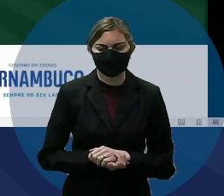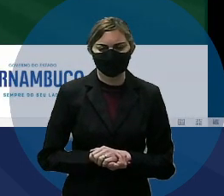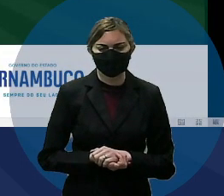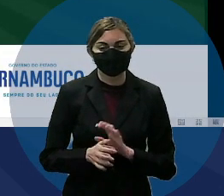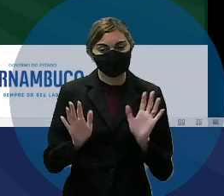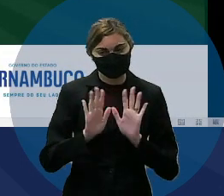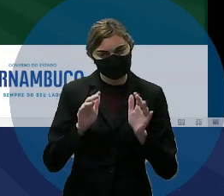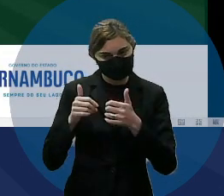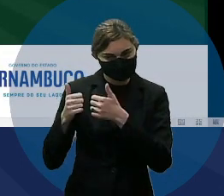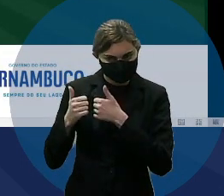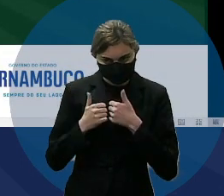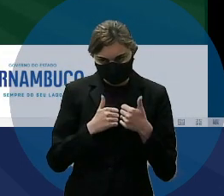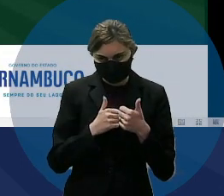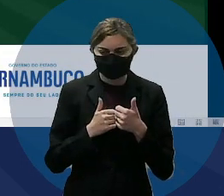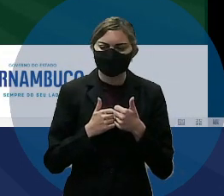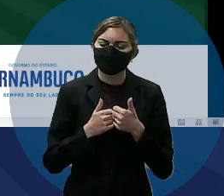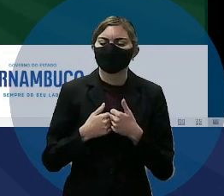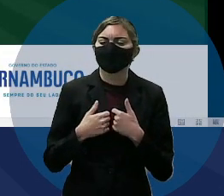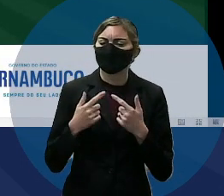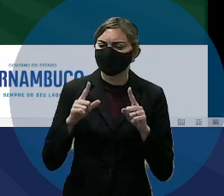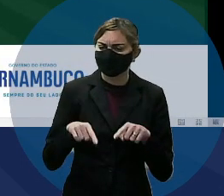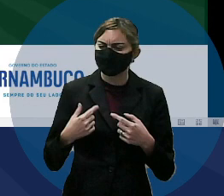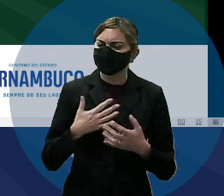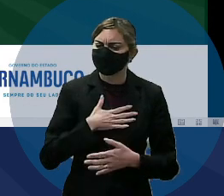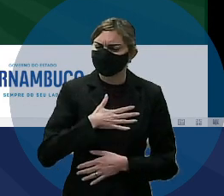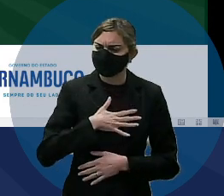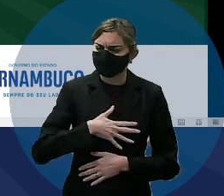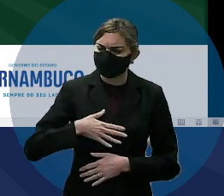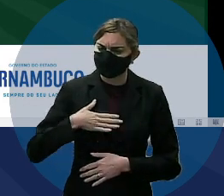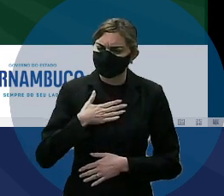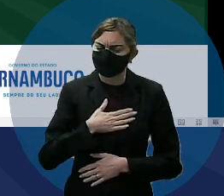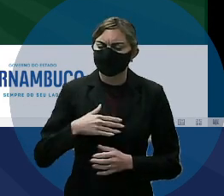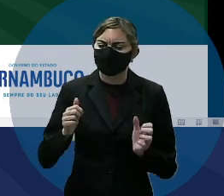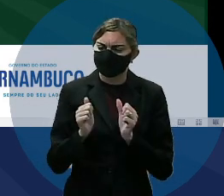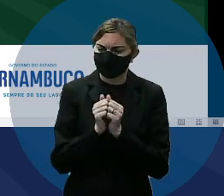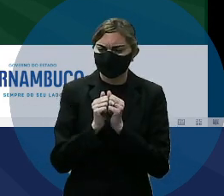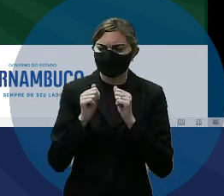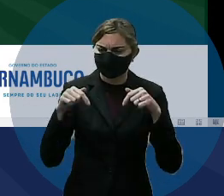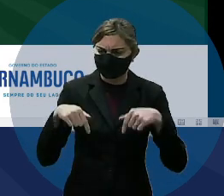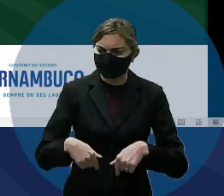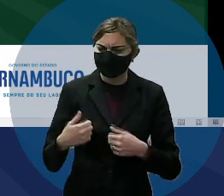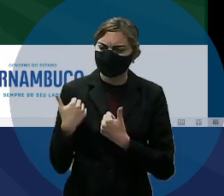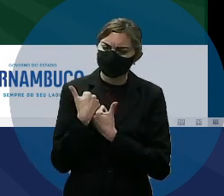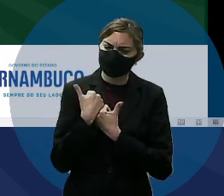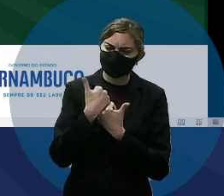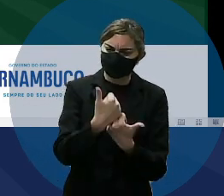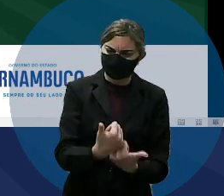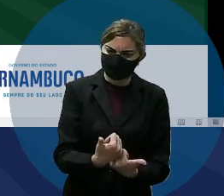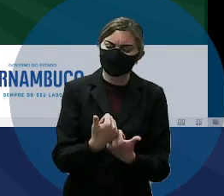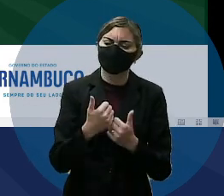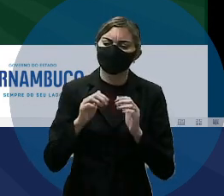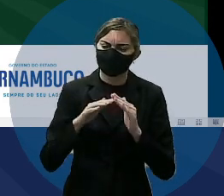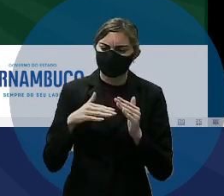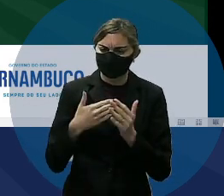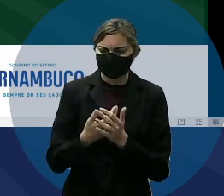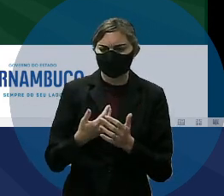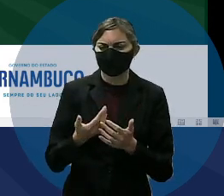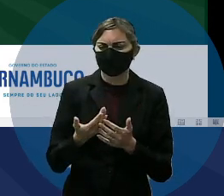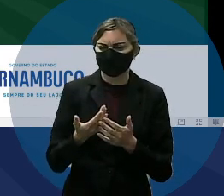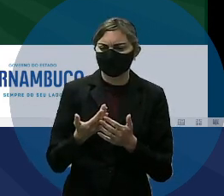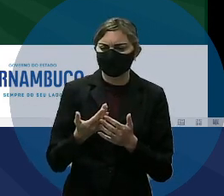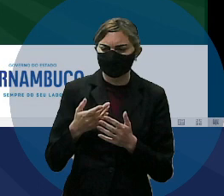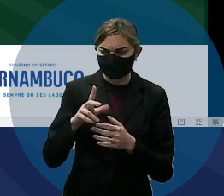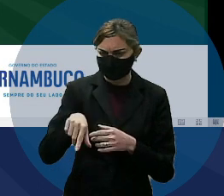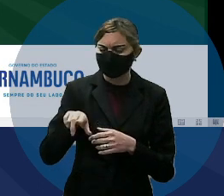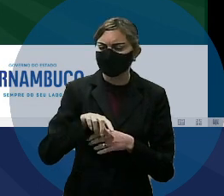Olá, minha gente. É uma satisfação, né, estar aqui, né, representando a ETE Professor Alfredo